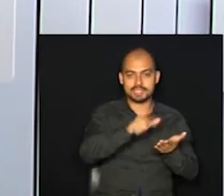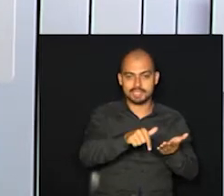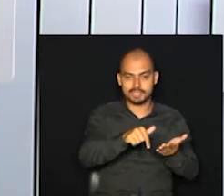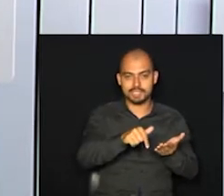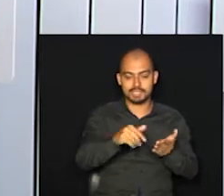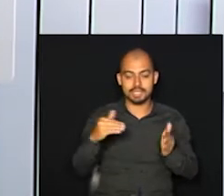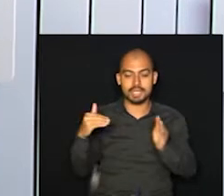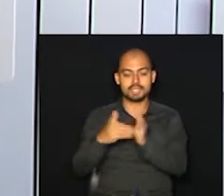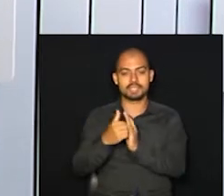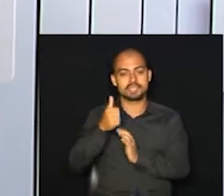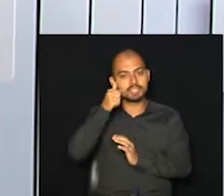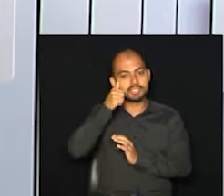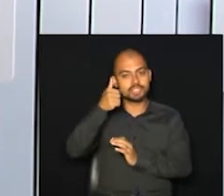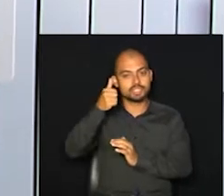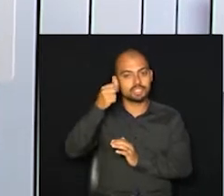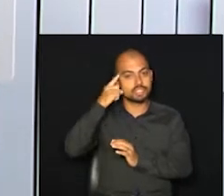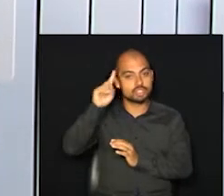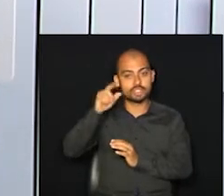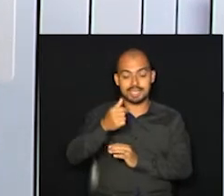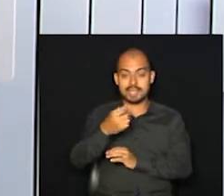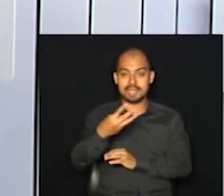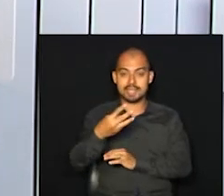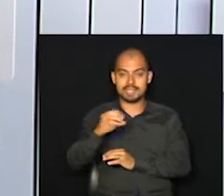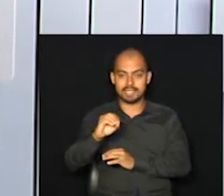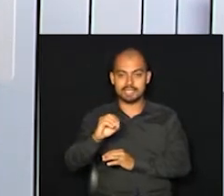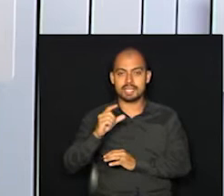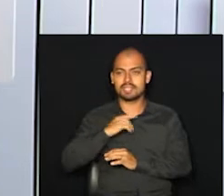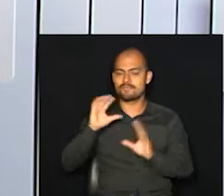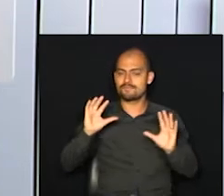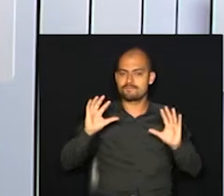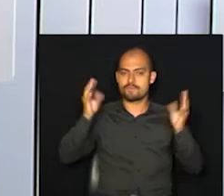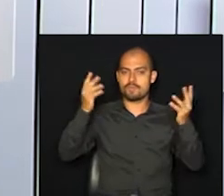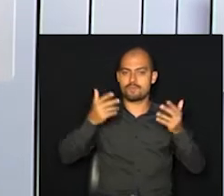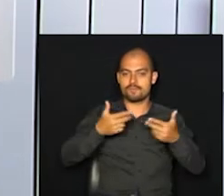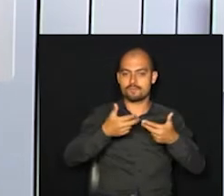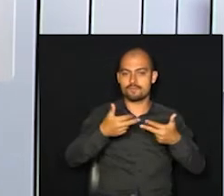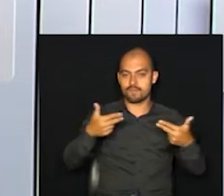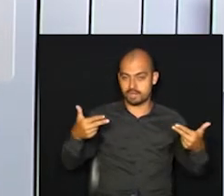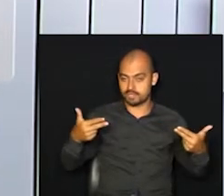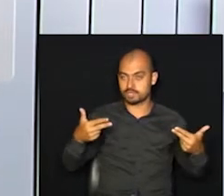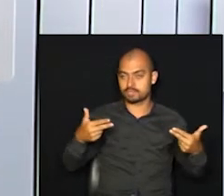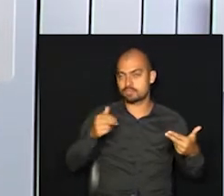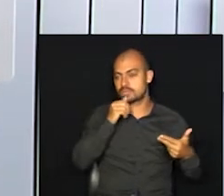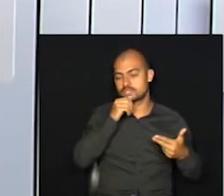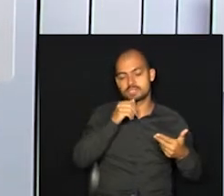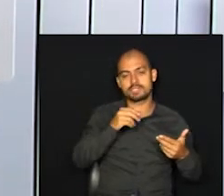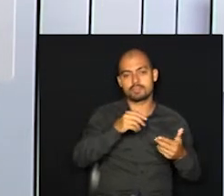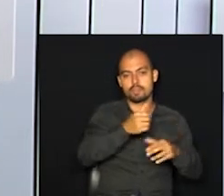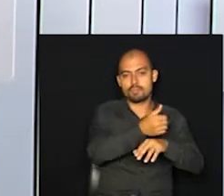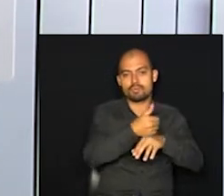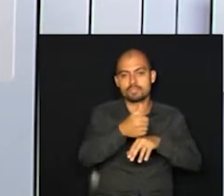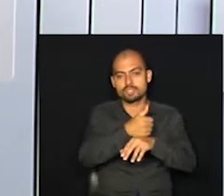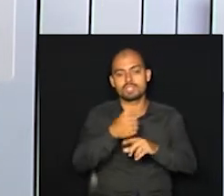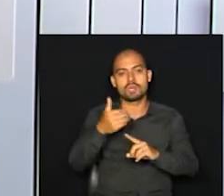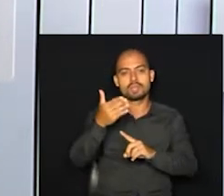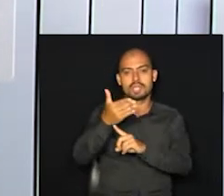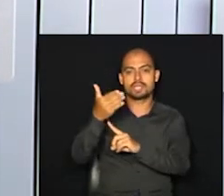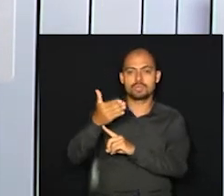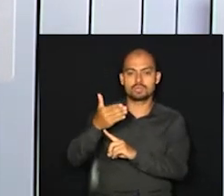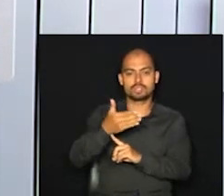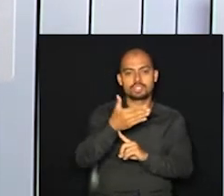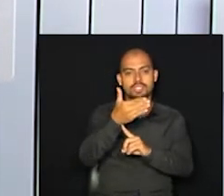deste mês. Conta com uma série de eventos gratuitos, feira de profissões, feira de tecnologia,